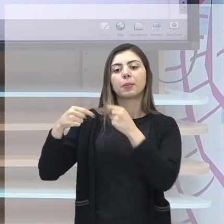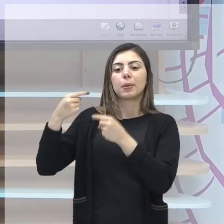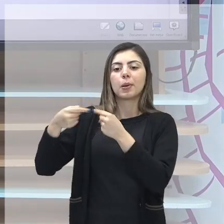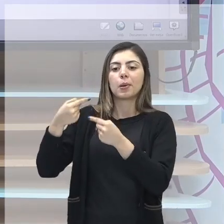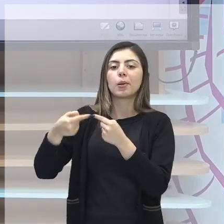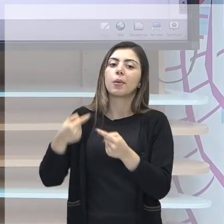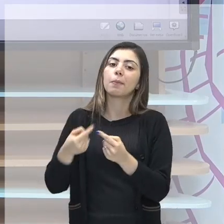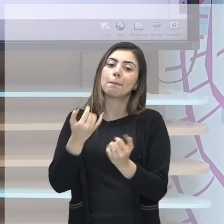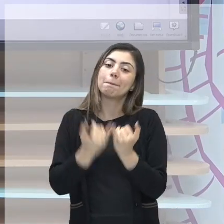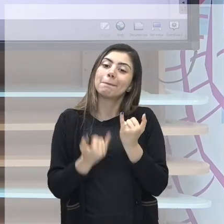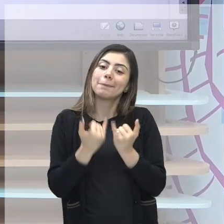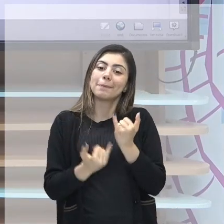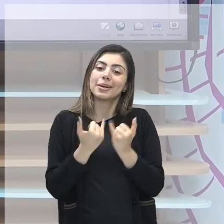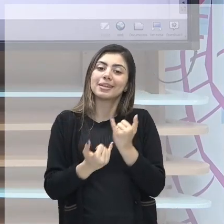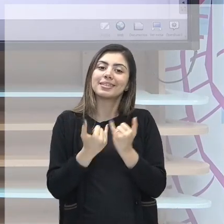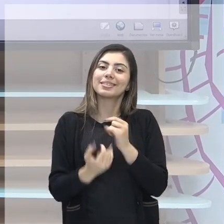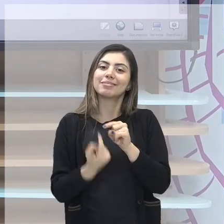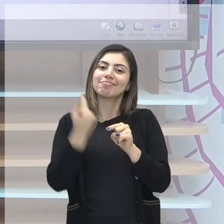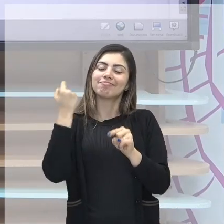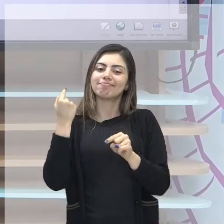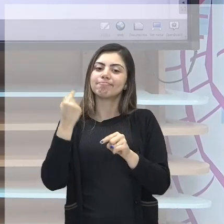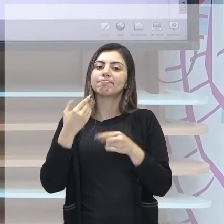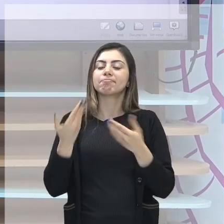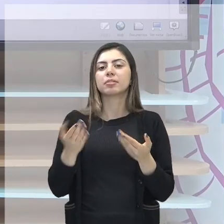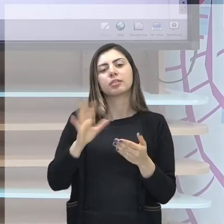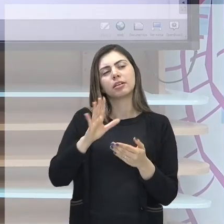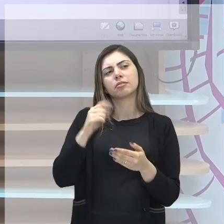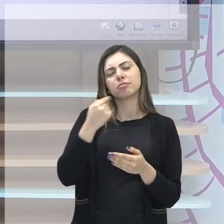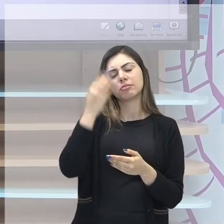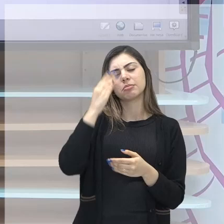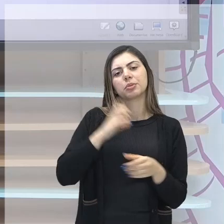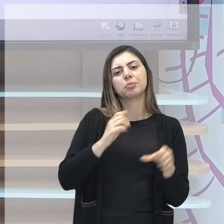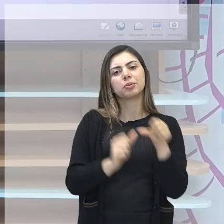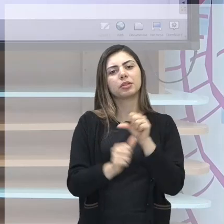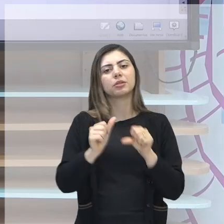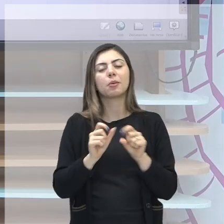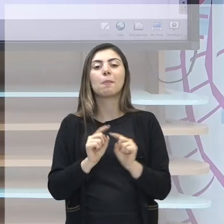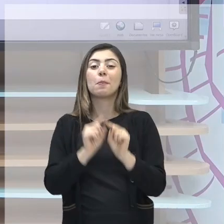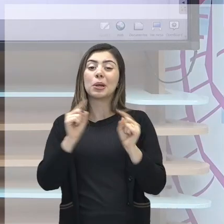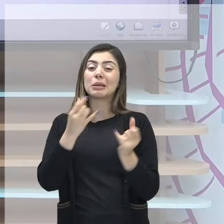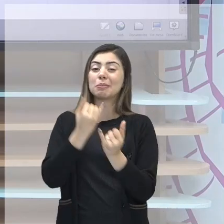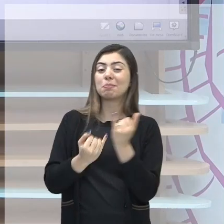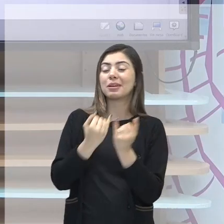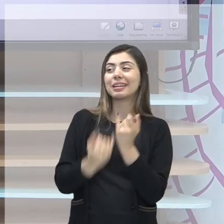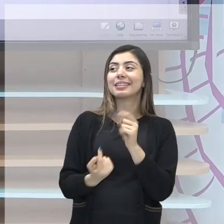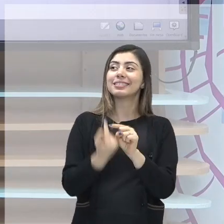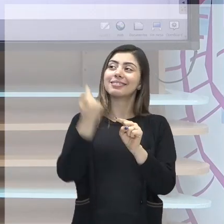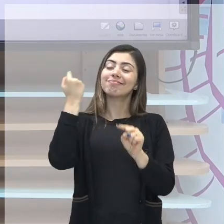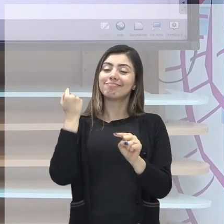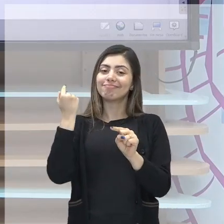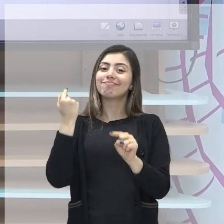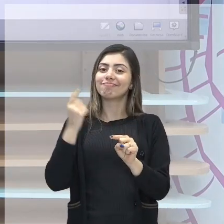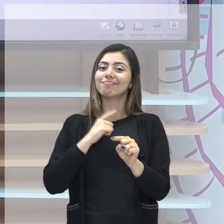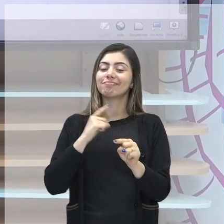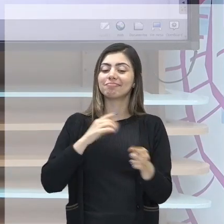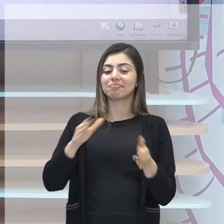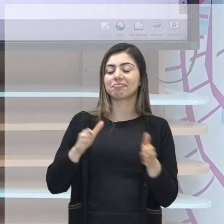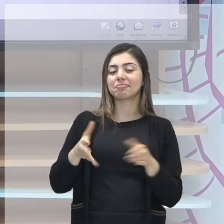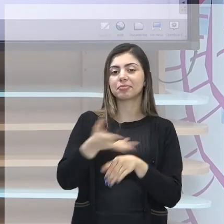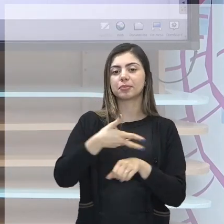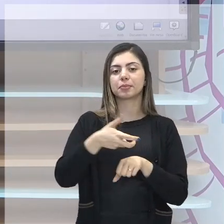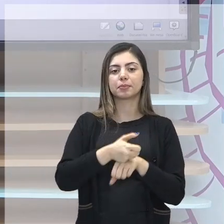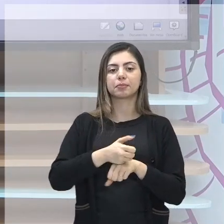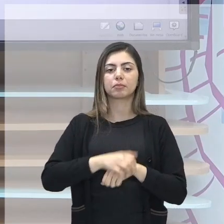hoje, infelizmente, ainda muito parecido, né, com algumas mudanças, é claro, mas que parece muito com aquele plantation que a gente tinha ainda no período